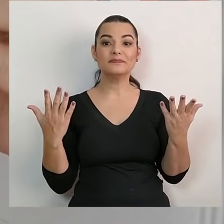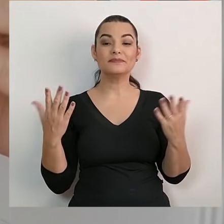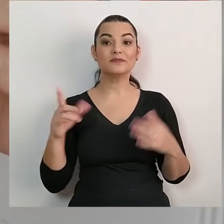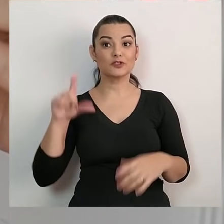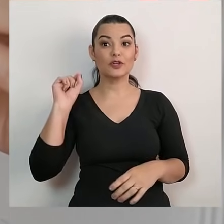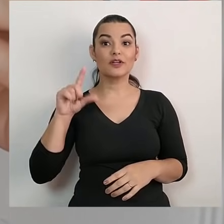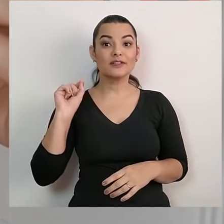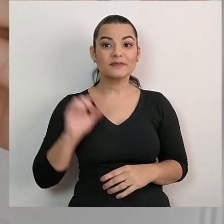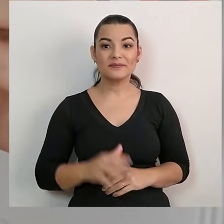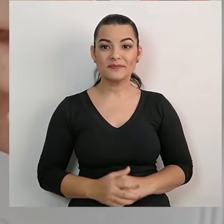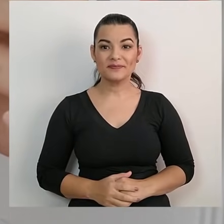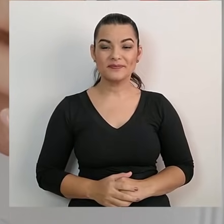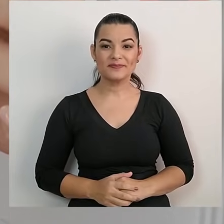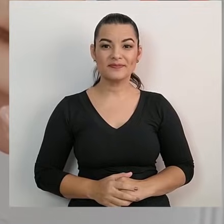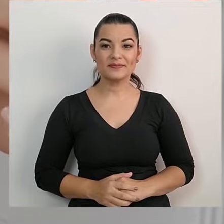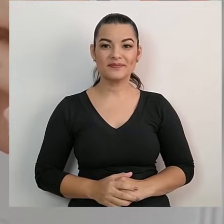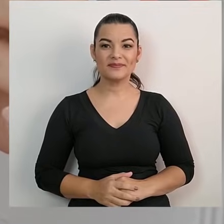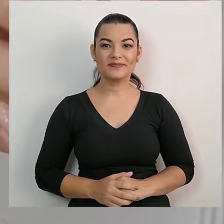Escolham.